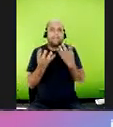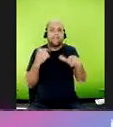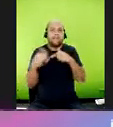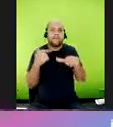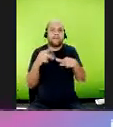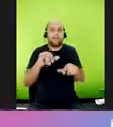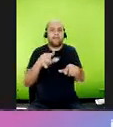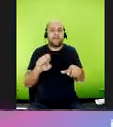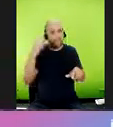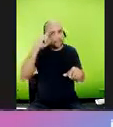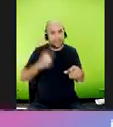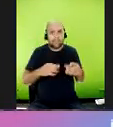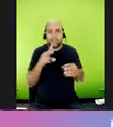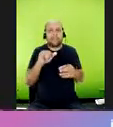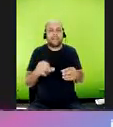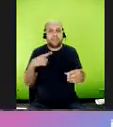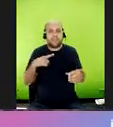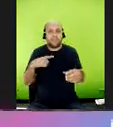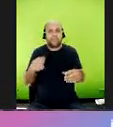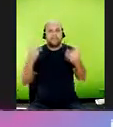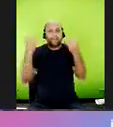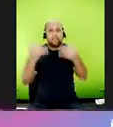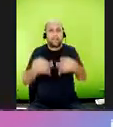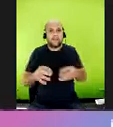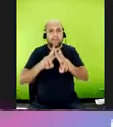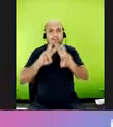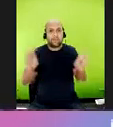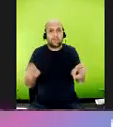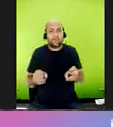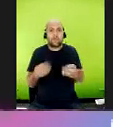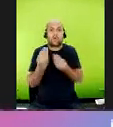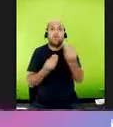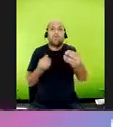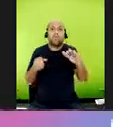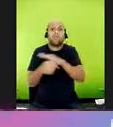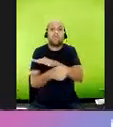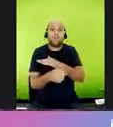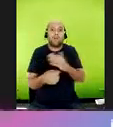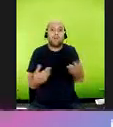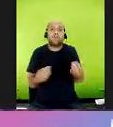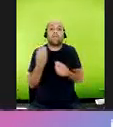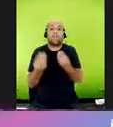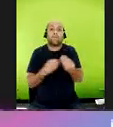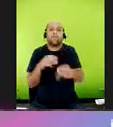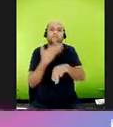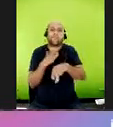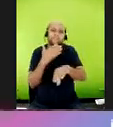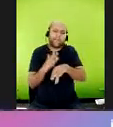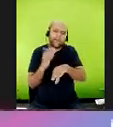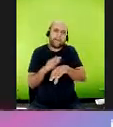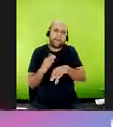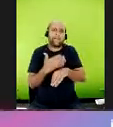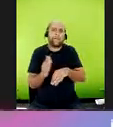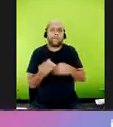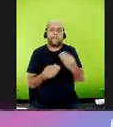era mentira tudo isso é queria que você falasse um pouquinho sobre portas de entradas como é que funciona estágio trainee e vem para